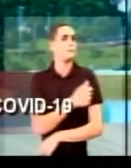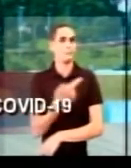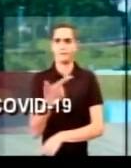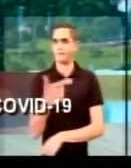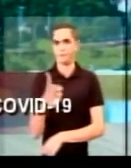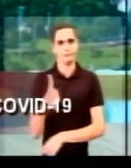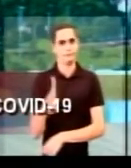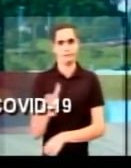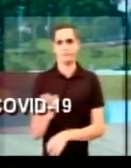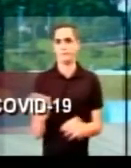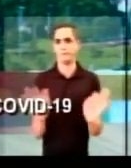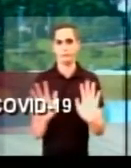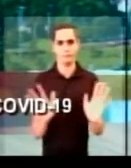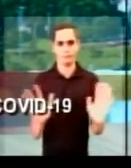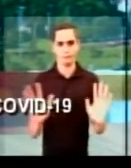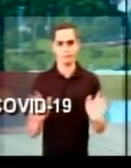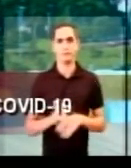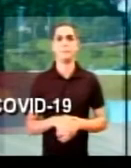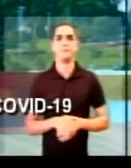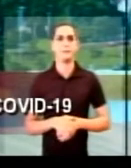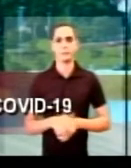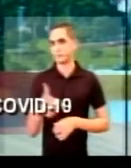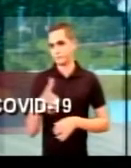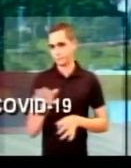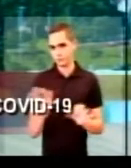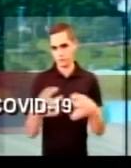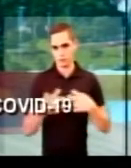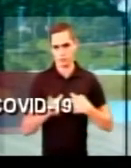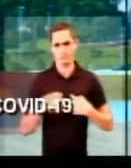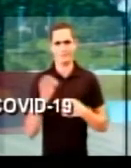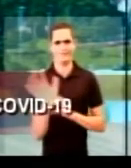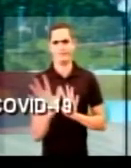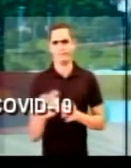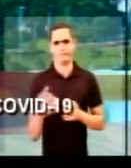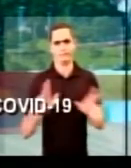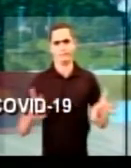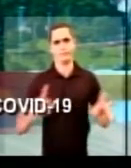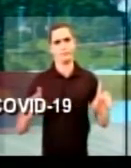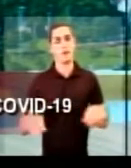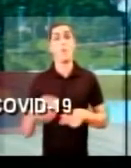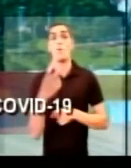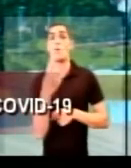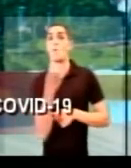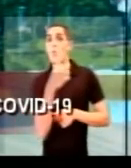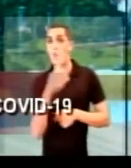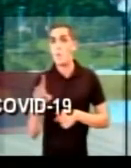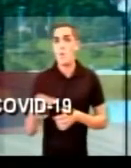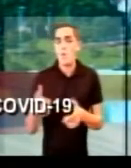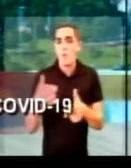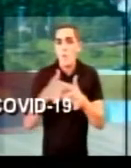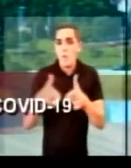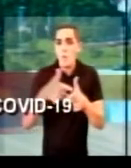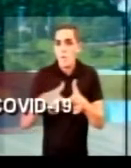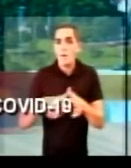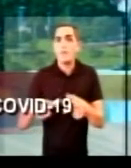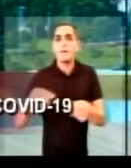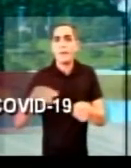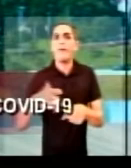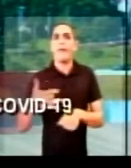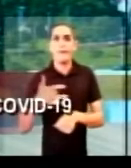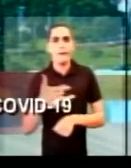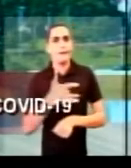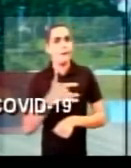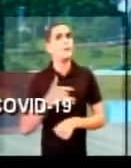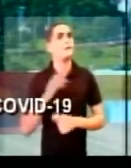nenhum episódio grave de efeito colateral. Os únicos efeitos colaterais descritos